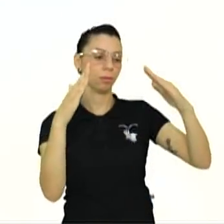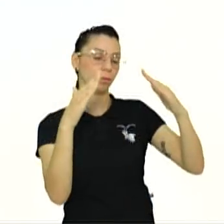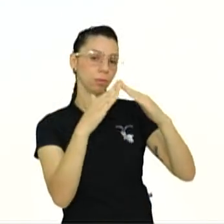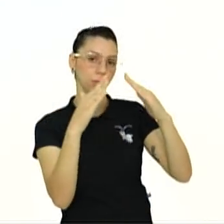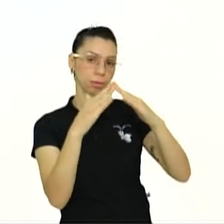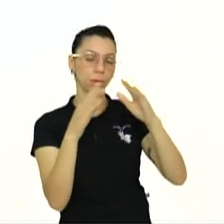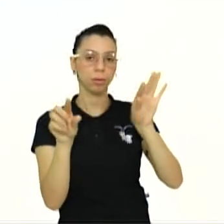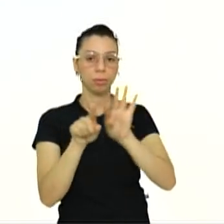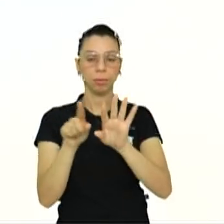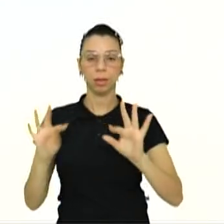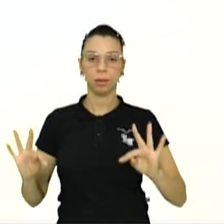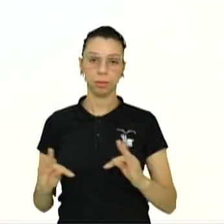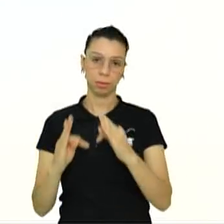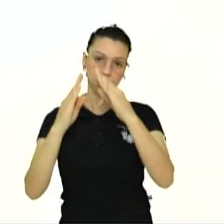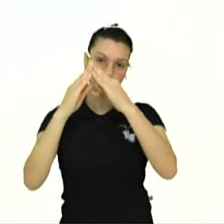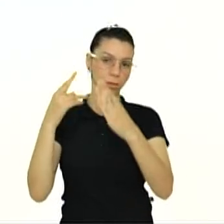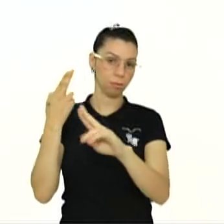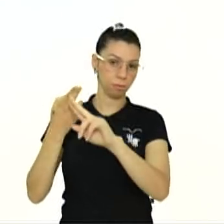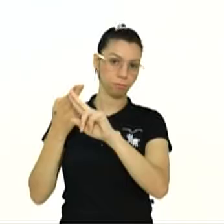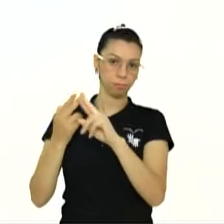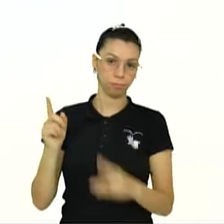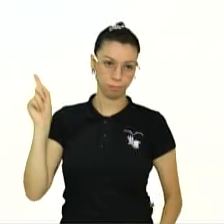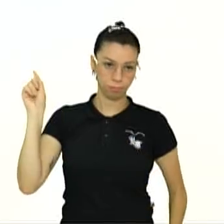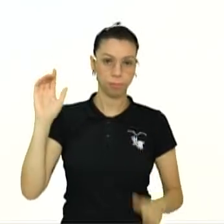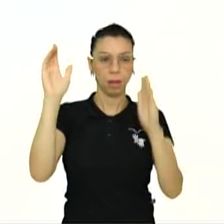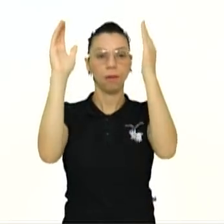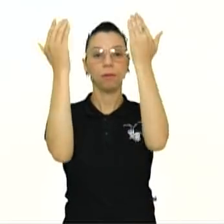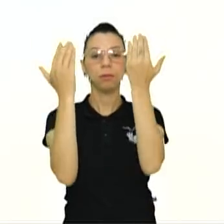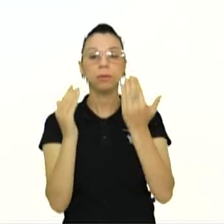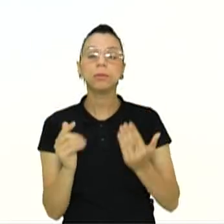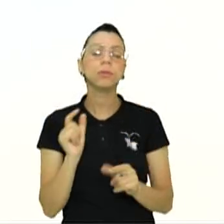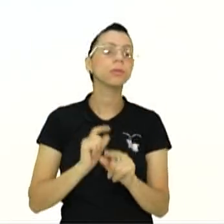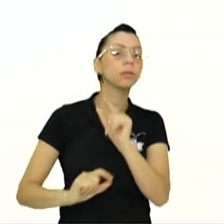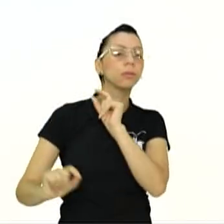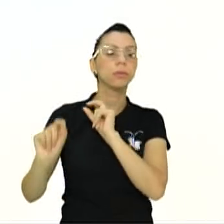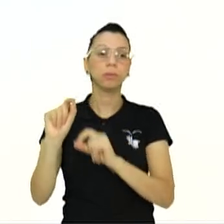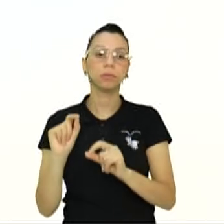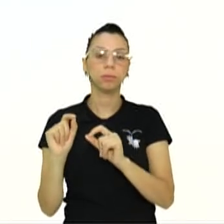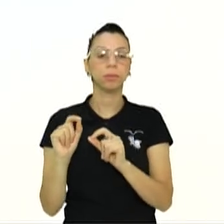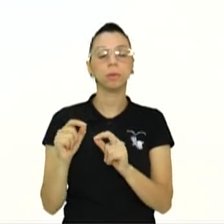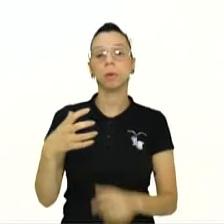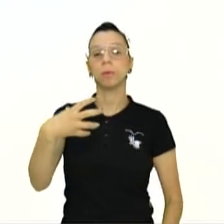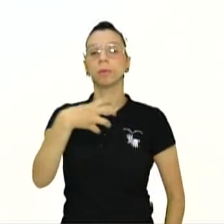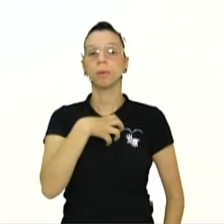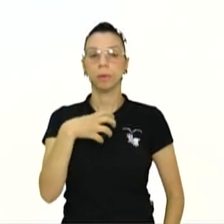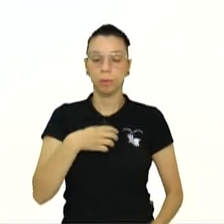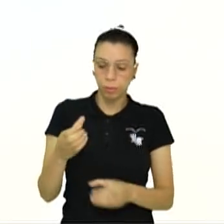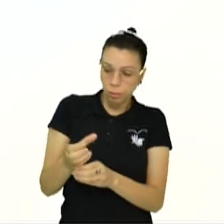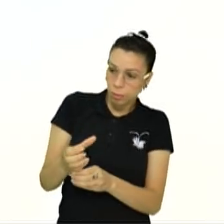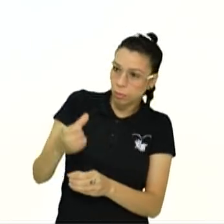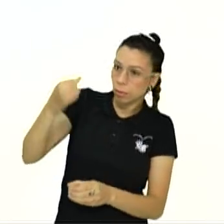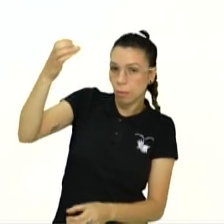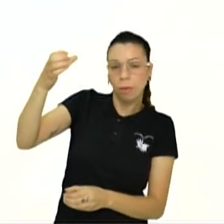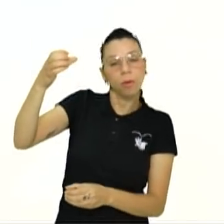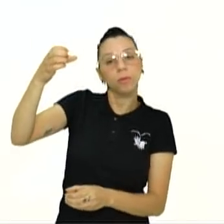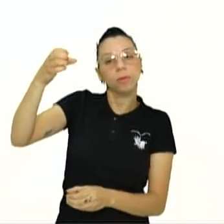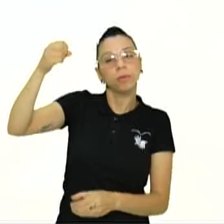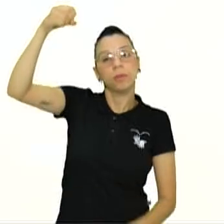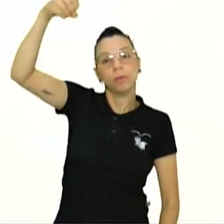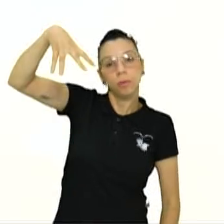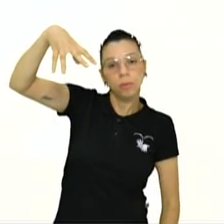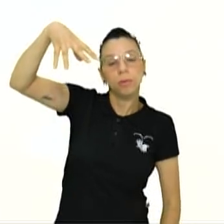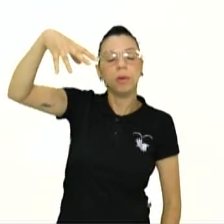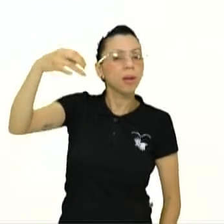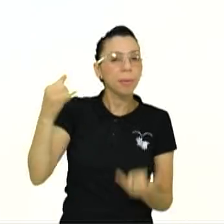e templos. Então vocês analisam que essa estilo de lanterna, ela é igual